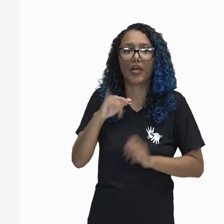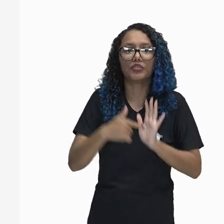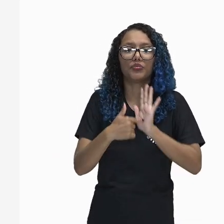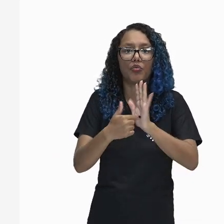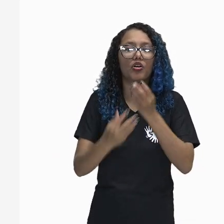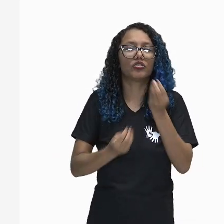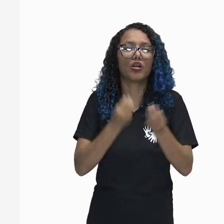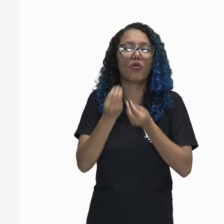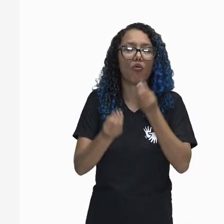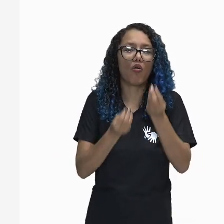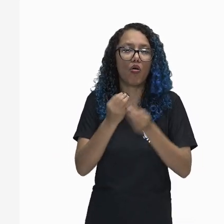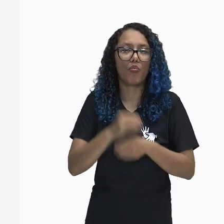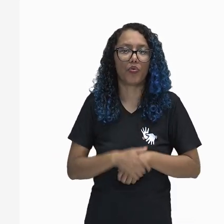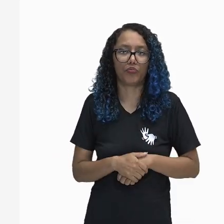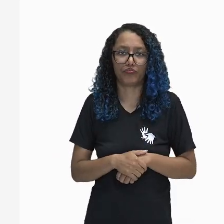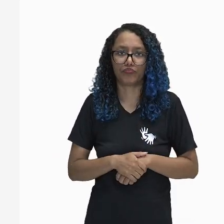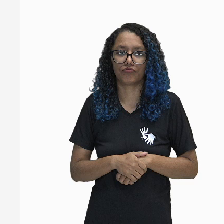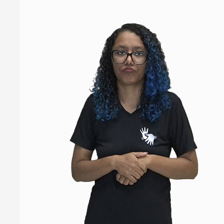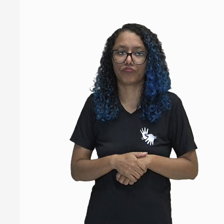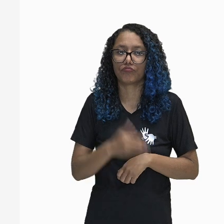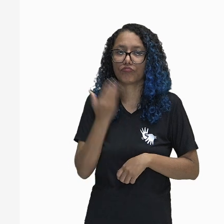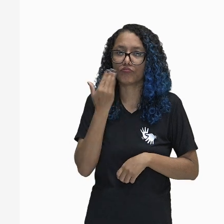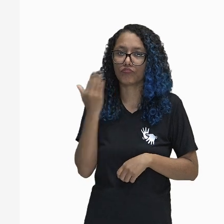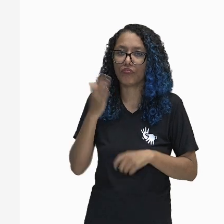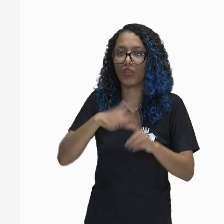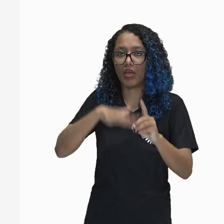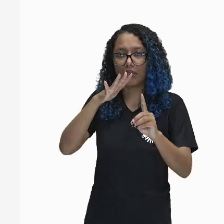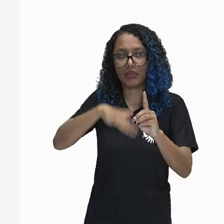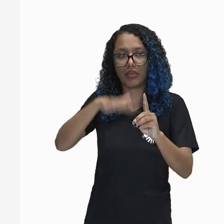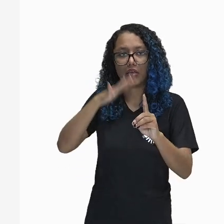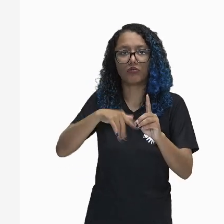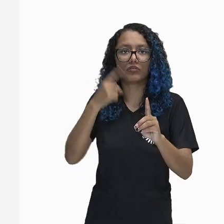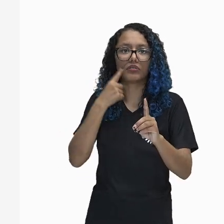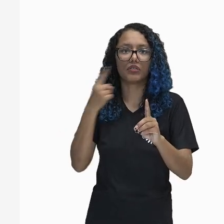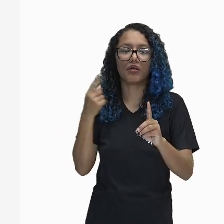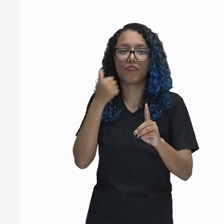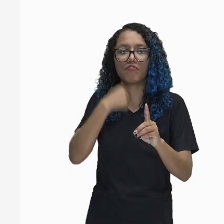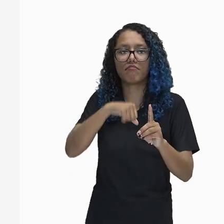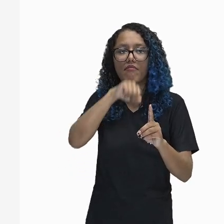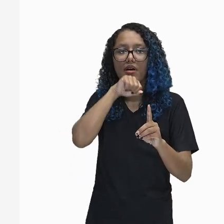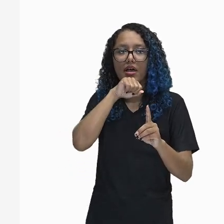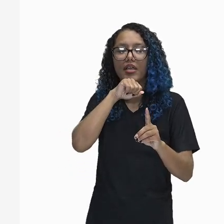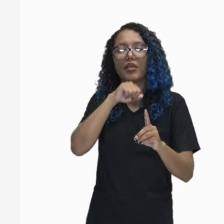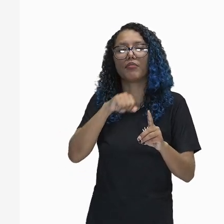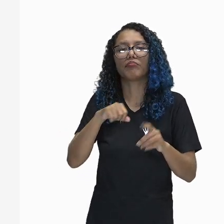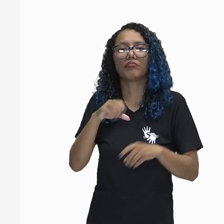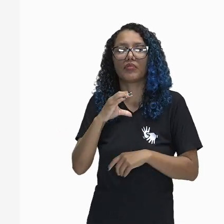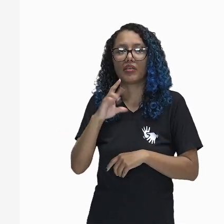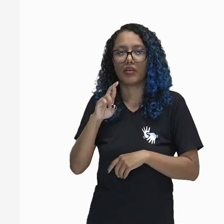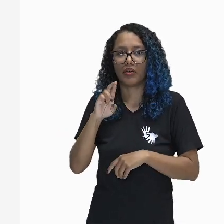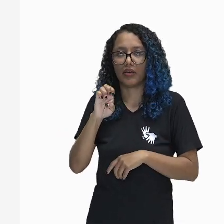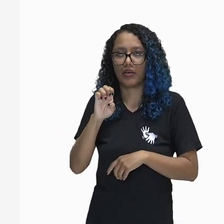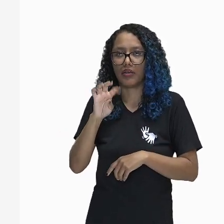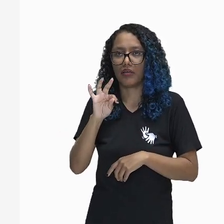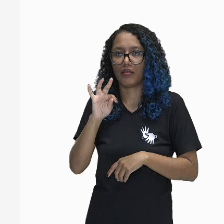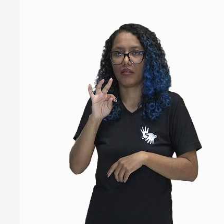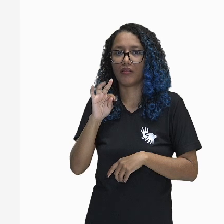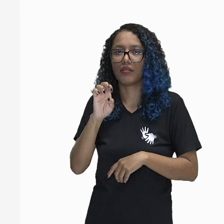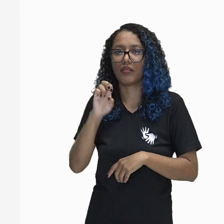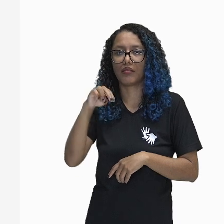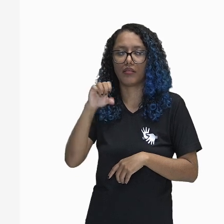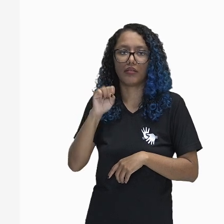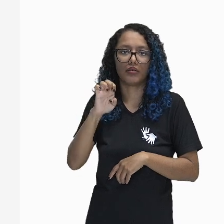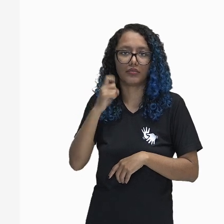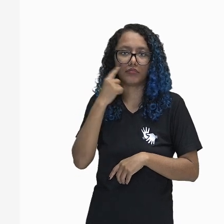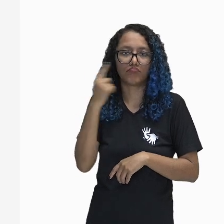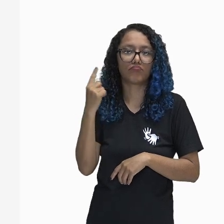a grande mãe cretense, a grande mãe deusa cretense. Vocês estão vendo que é um artefato antigo que nos ajuda